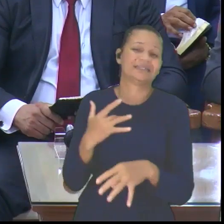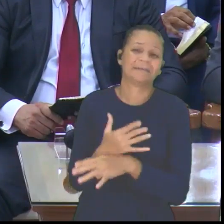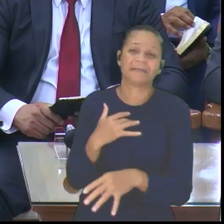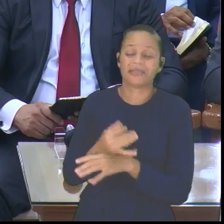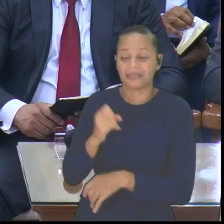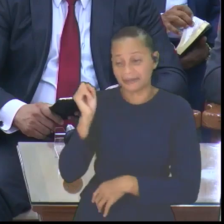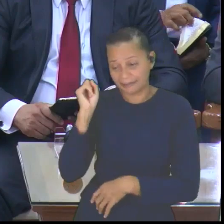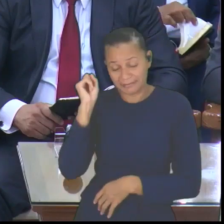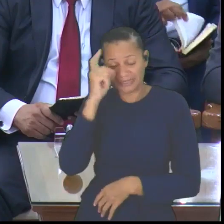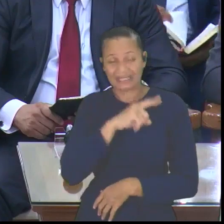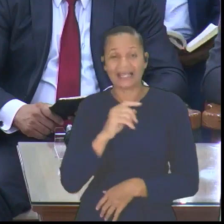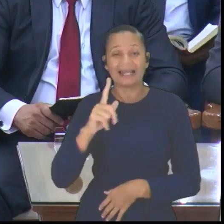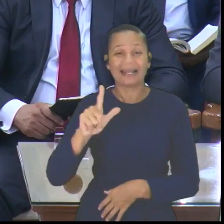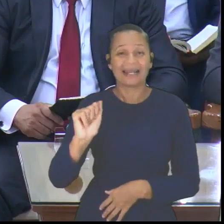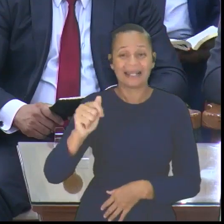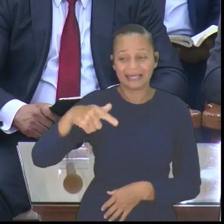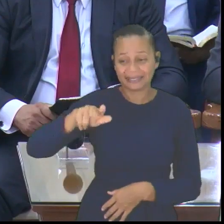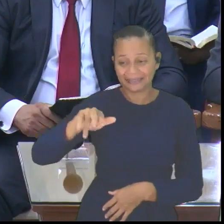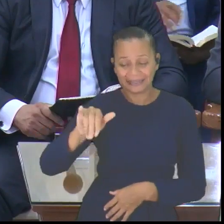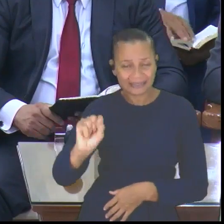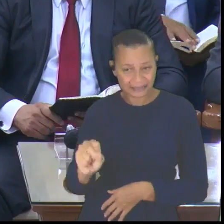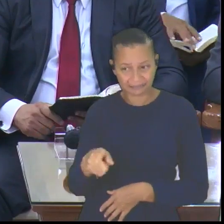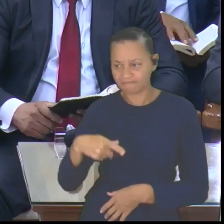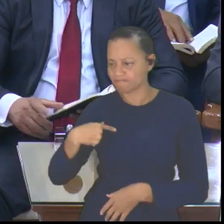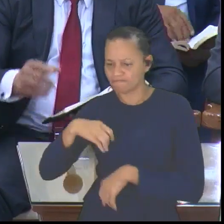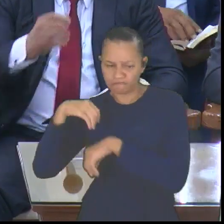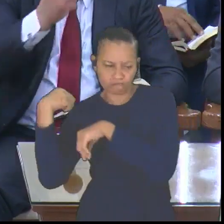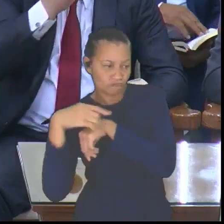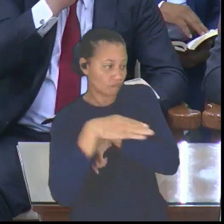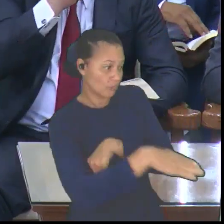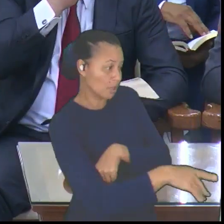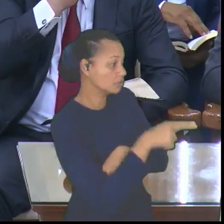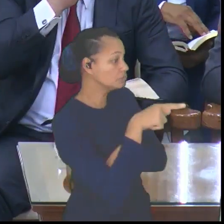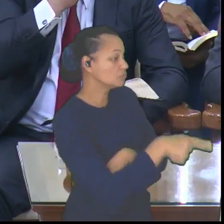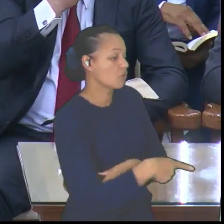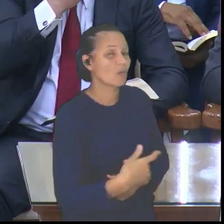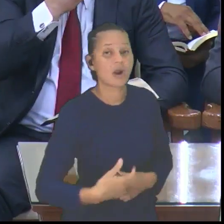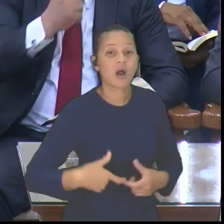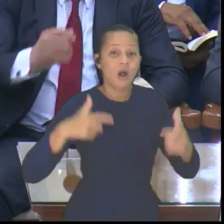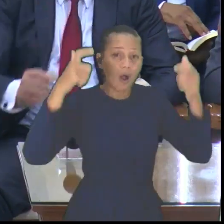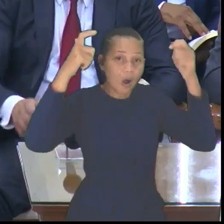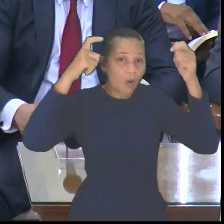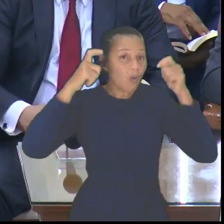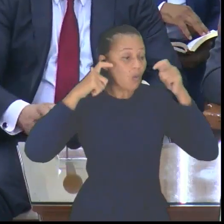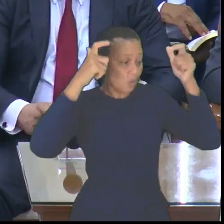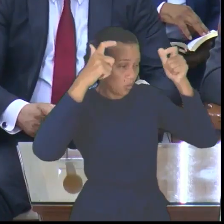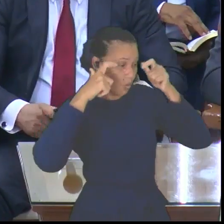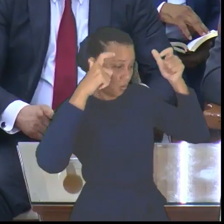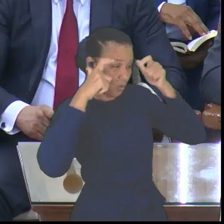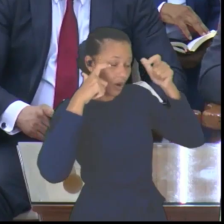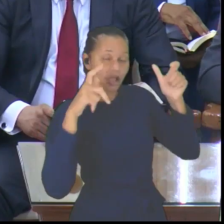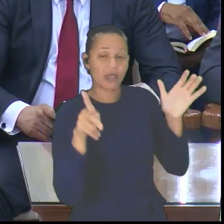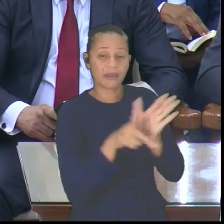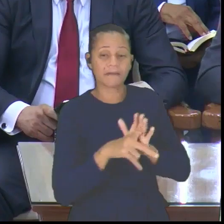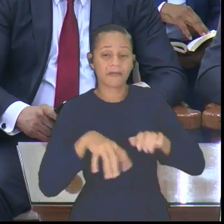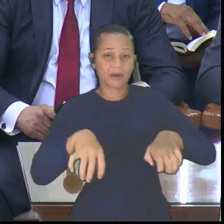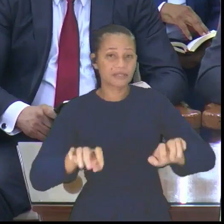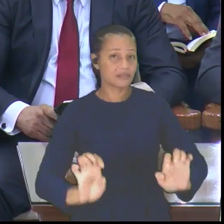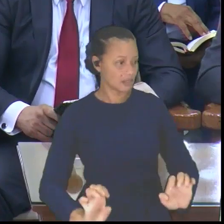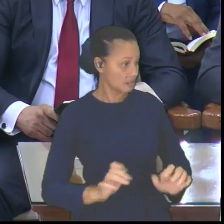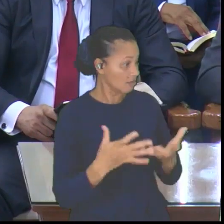que era Laquis. E mandou um recado para Ezequias, dizendo que ia invadir Jerusalém, queria